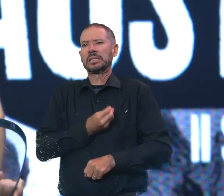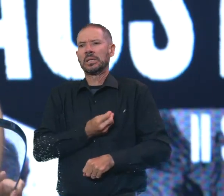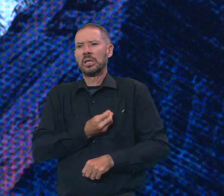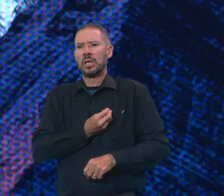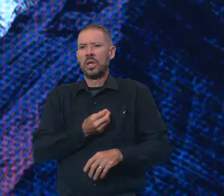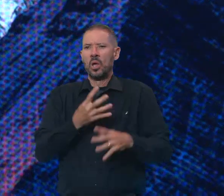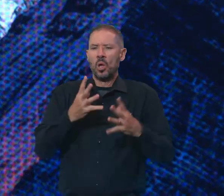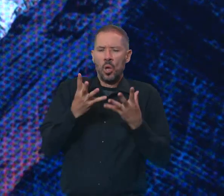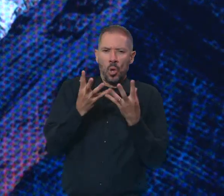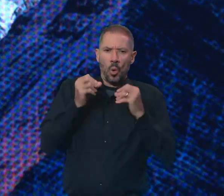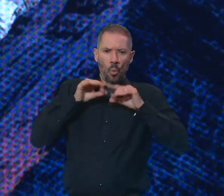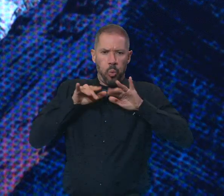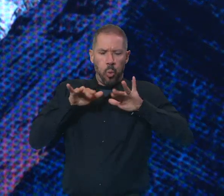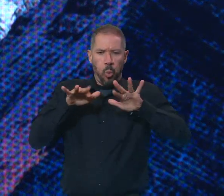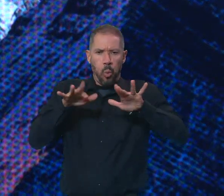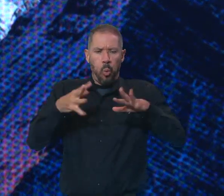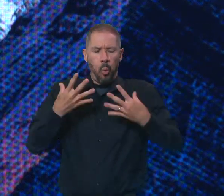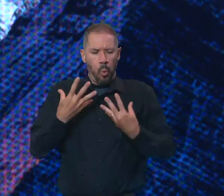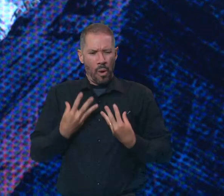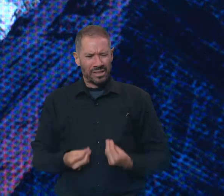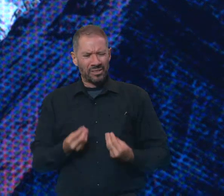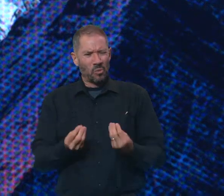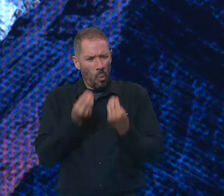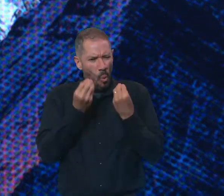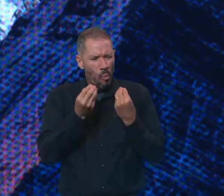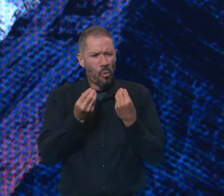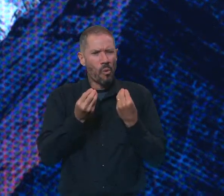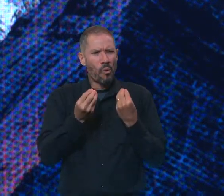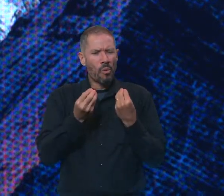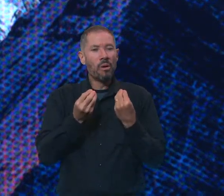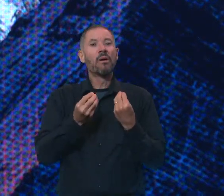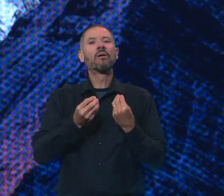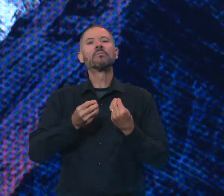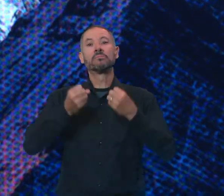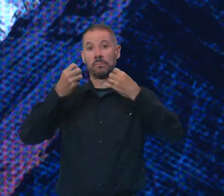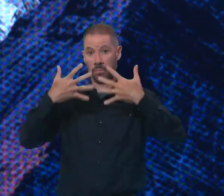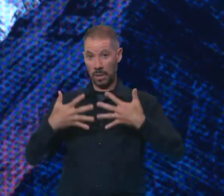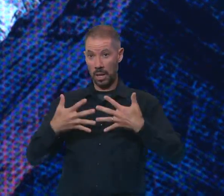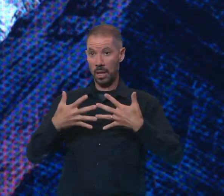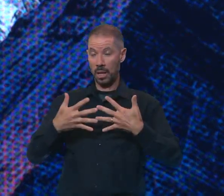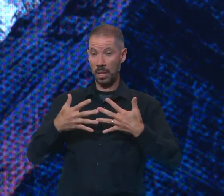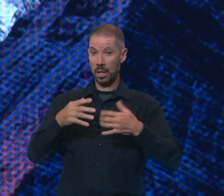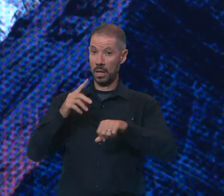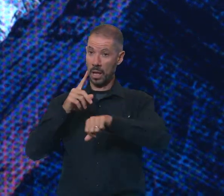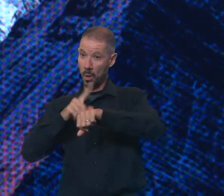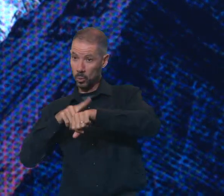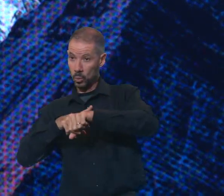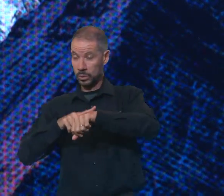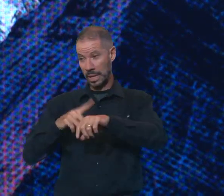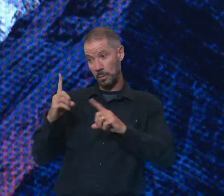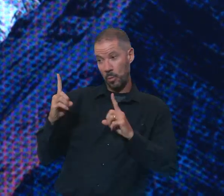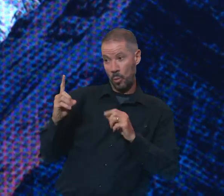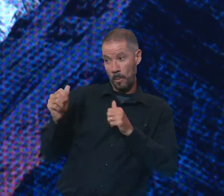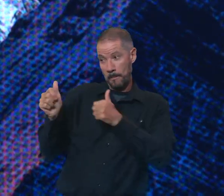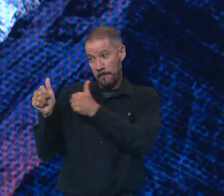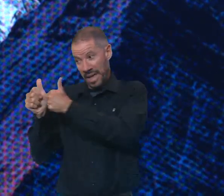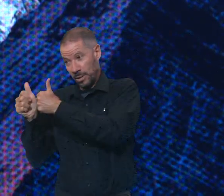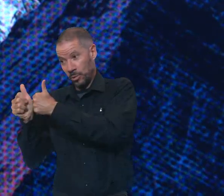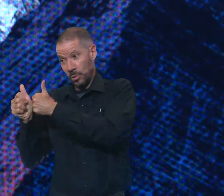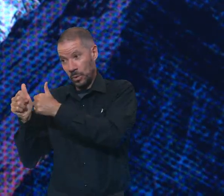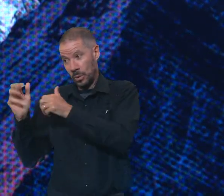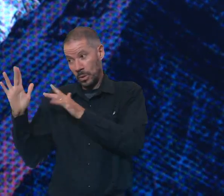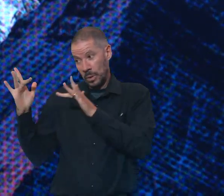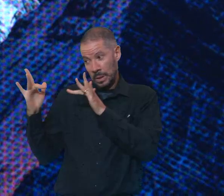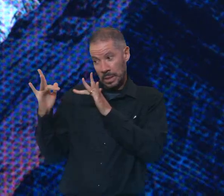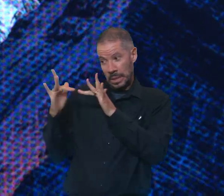de cansaço. Como assim, pastor? Pega esse negócio. Olha, se você ficar muito tempo de alguém que está muito cansado, é bem provável que você se sinta um pouquinho